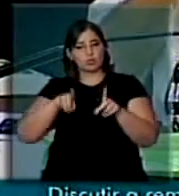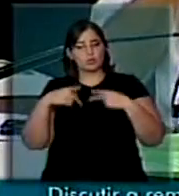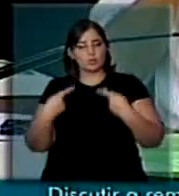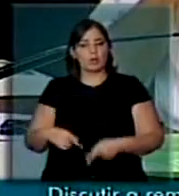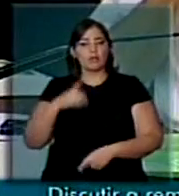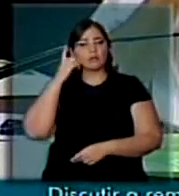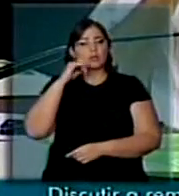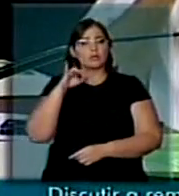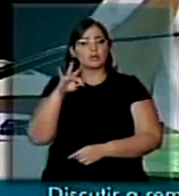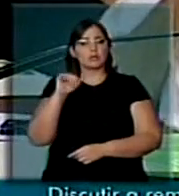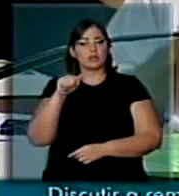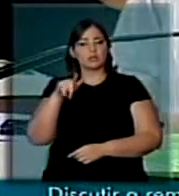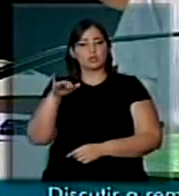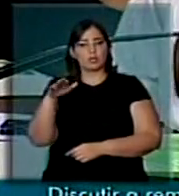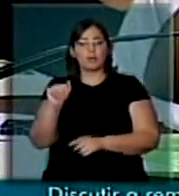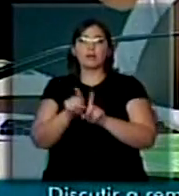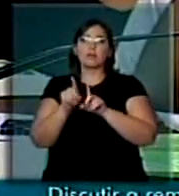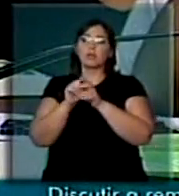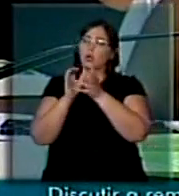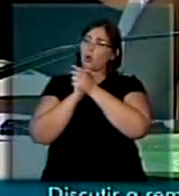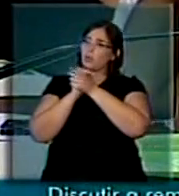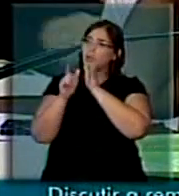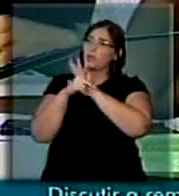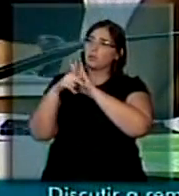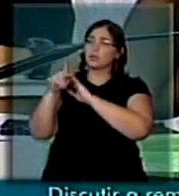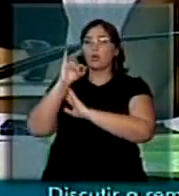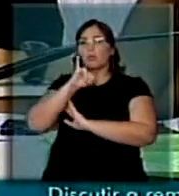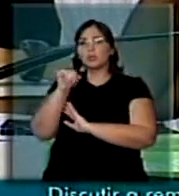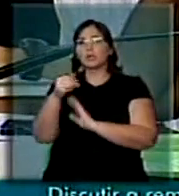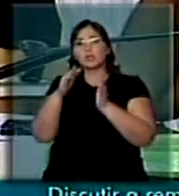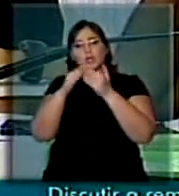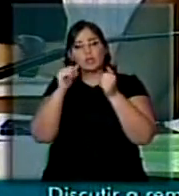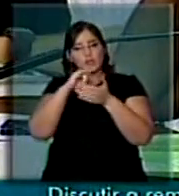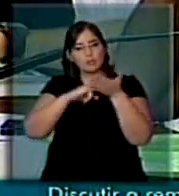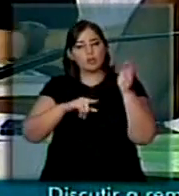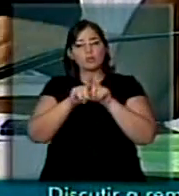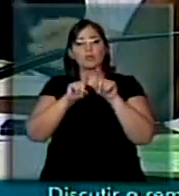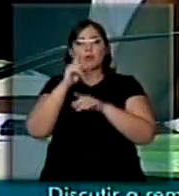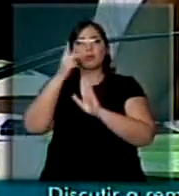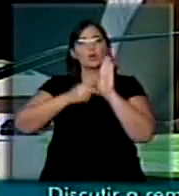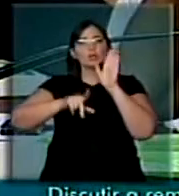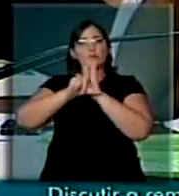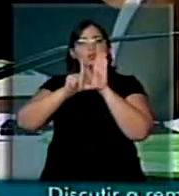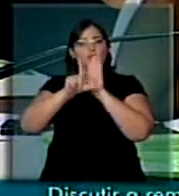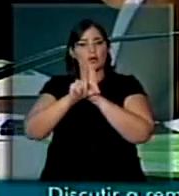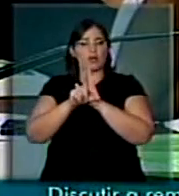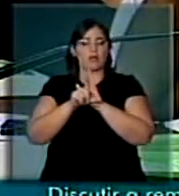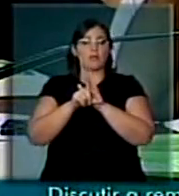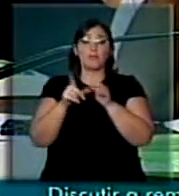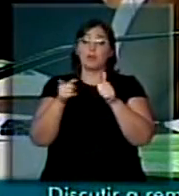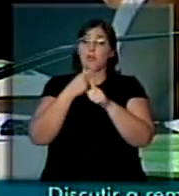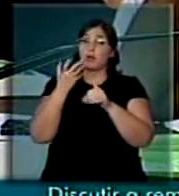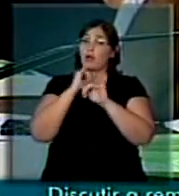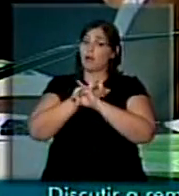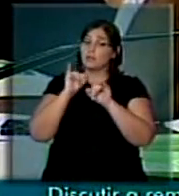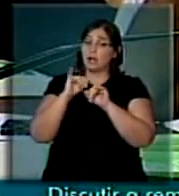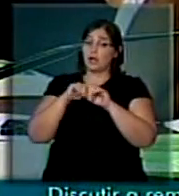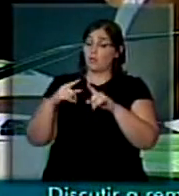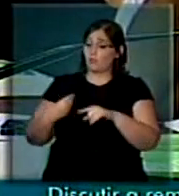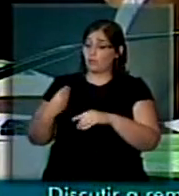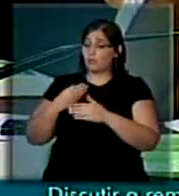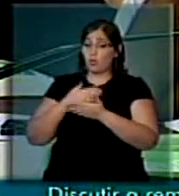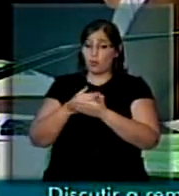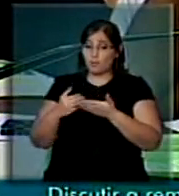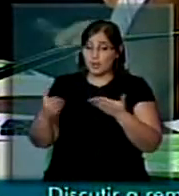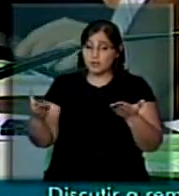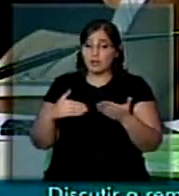deputado Itagiba, cumprimentá-lo também pela oportunidade do requerimento e do projeto de lei. Primeiro, fazer esse relato que estou aqui desde o começo, que